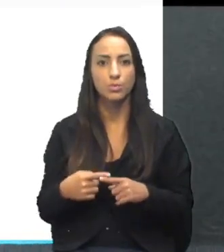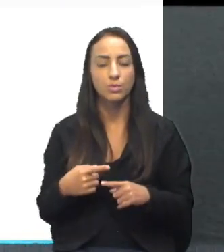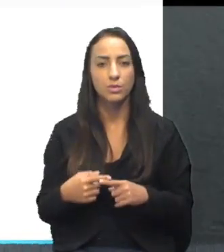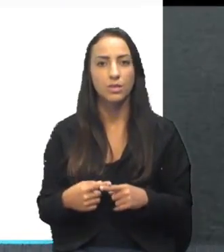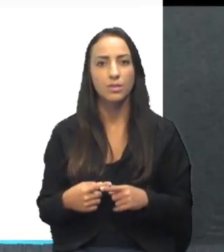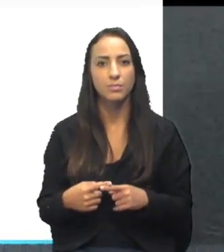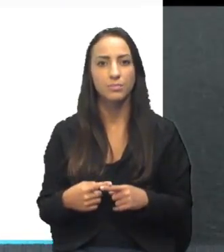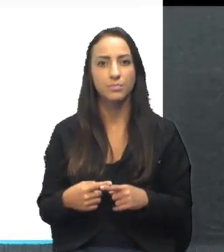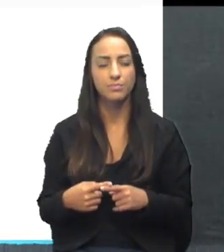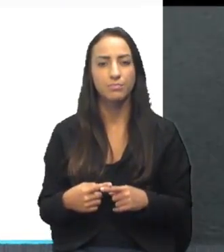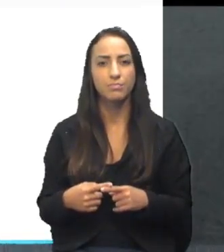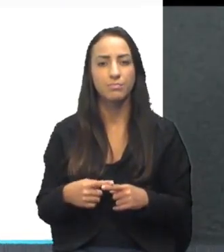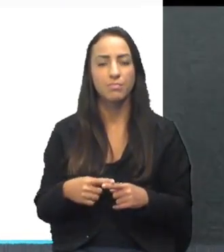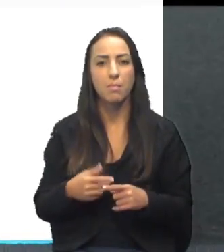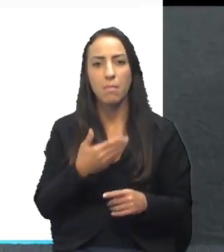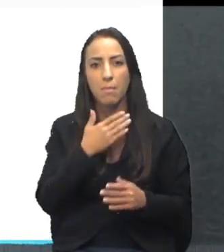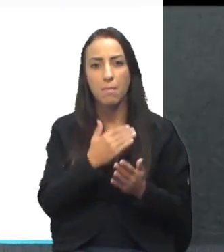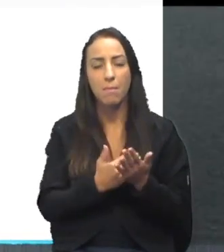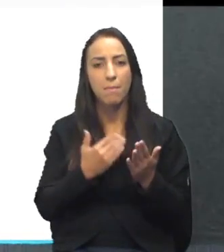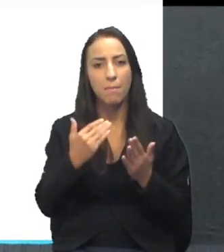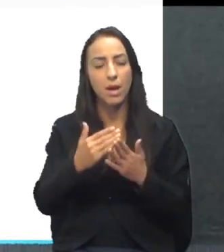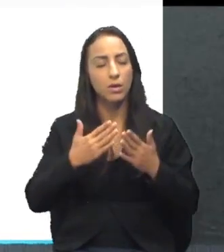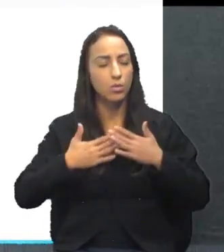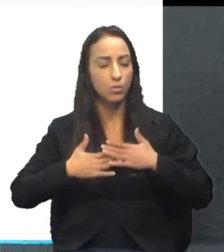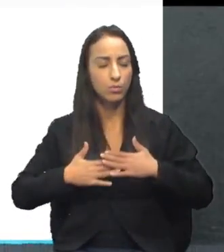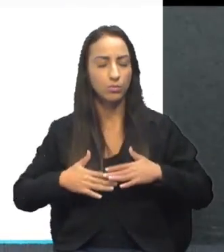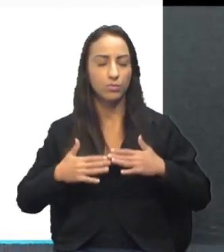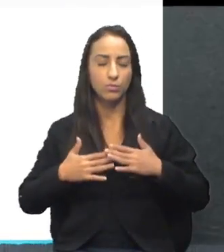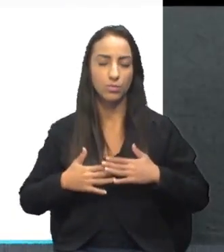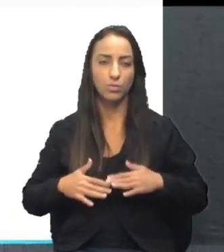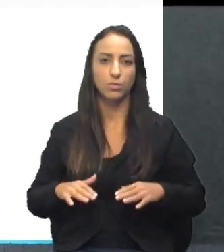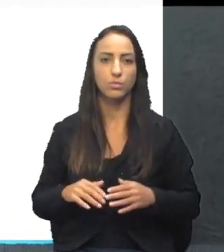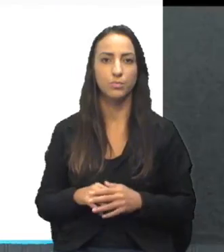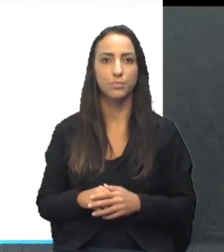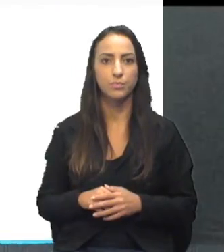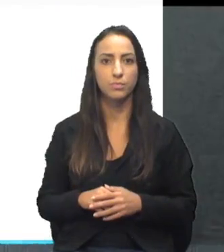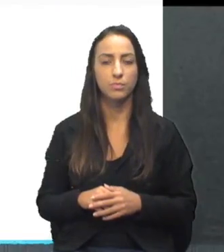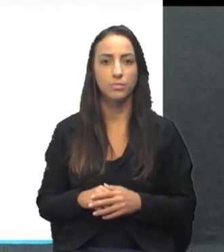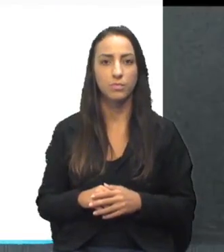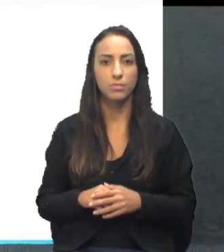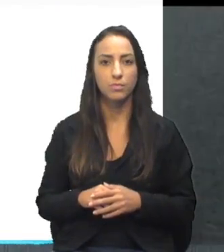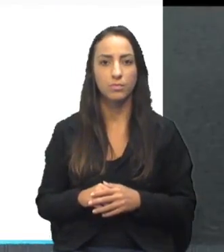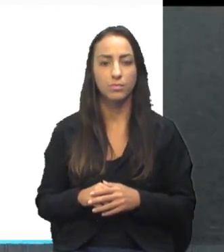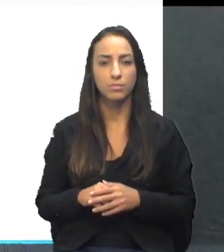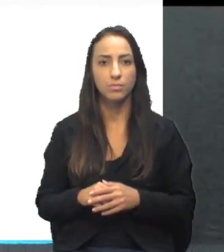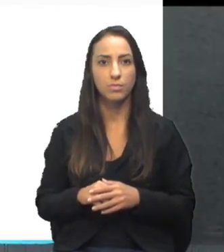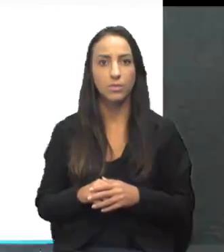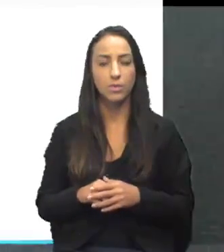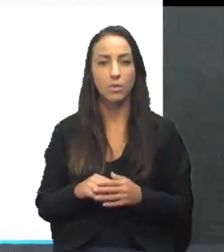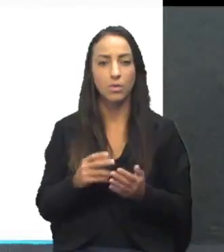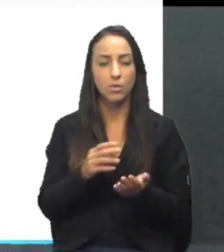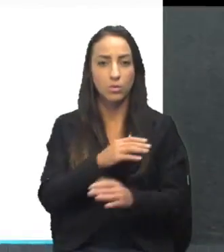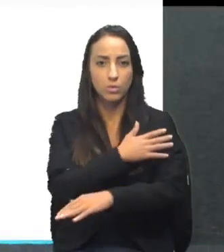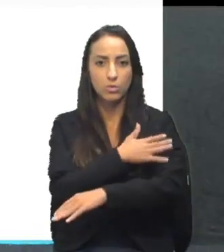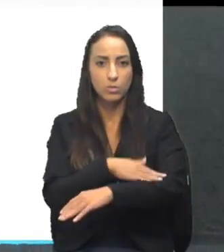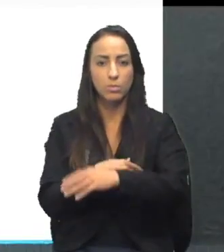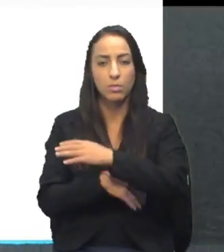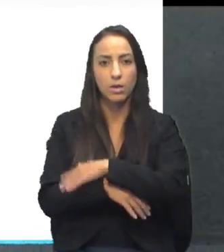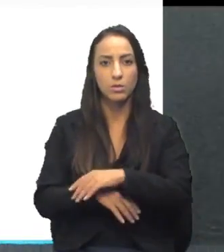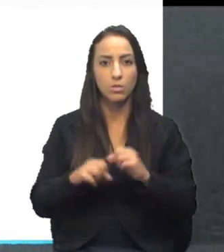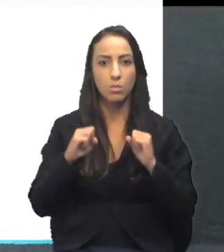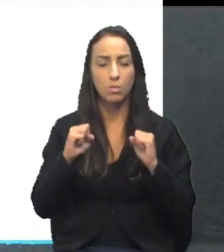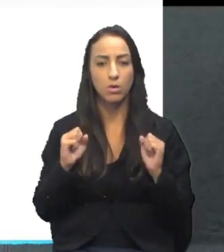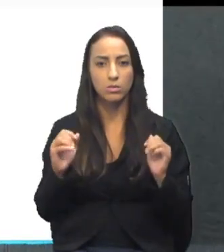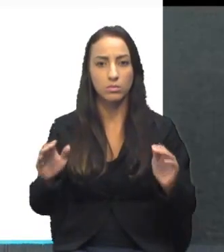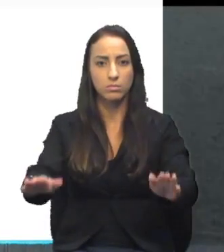mais representa conforto para o paciente. Os braços eles podem estar estendidos